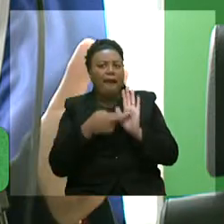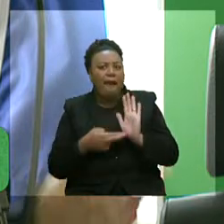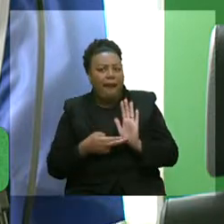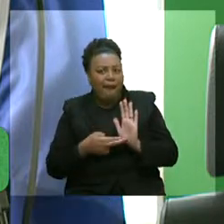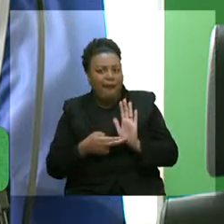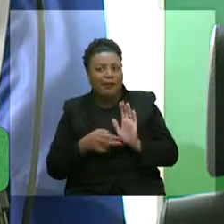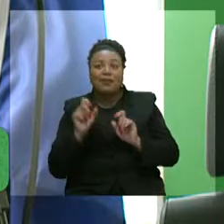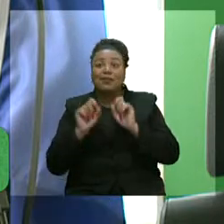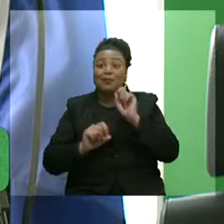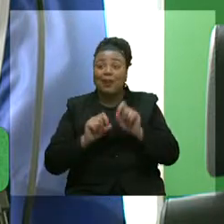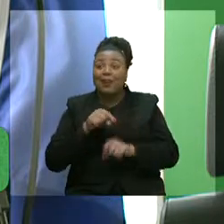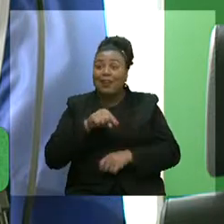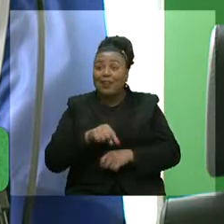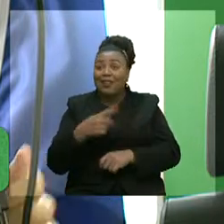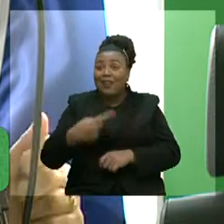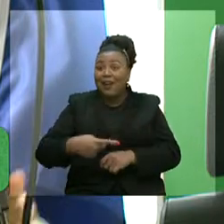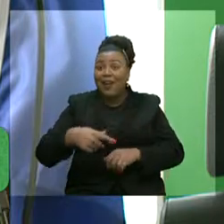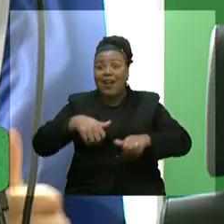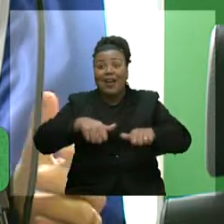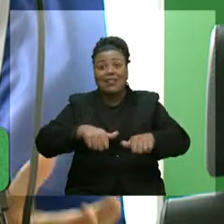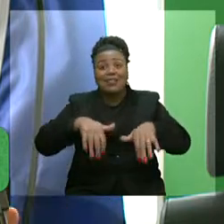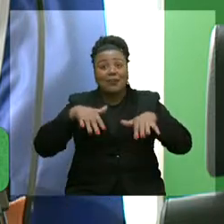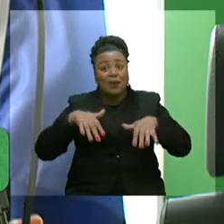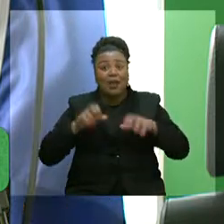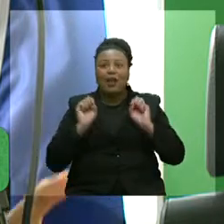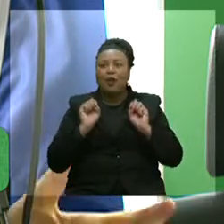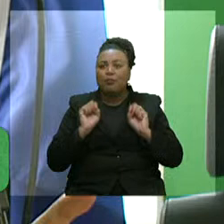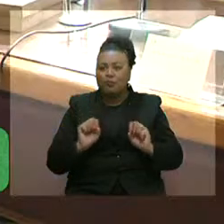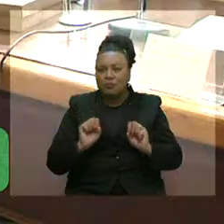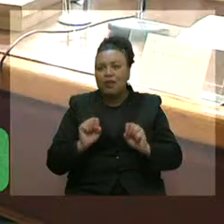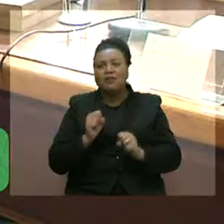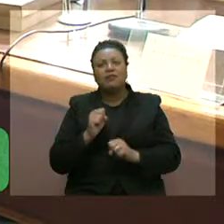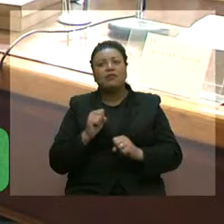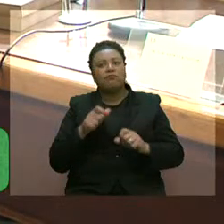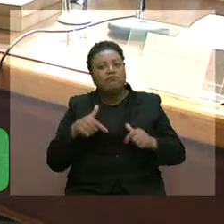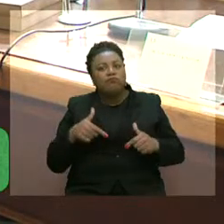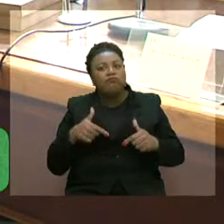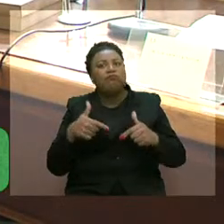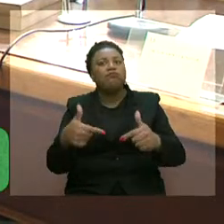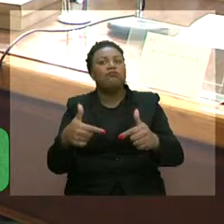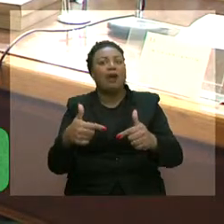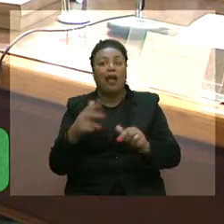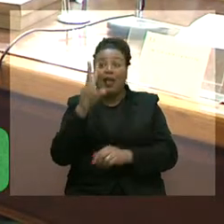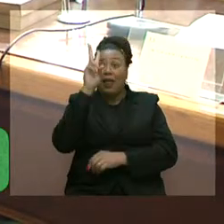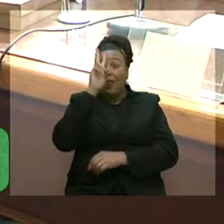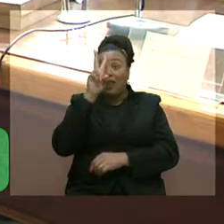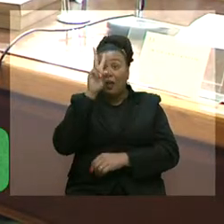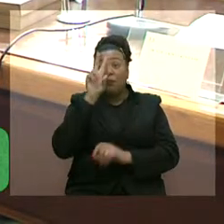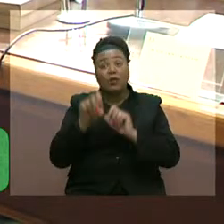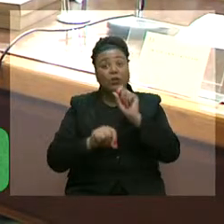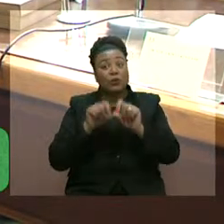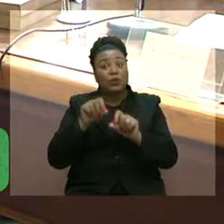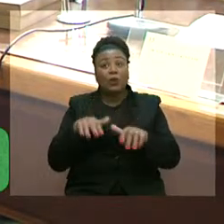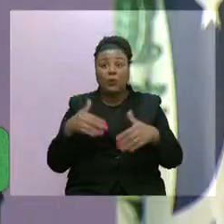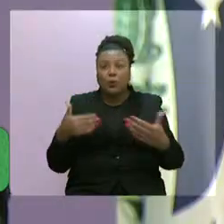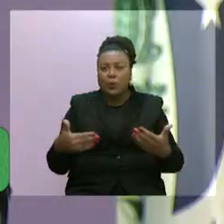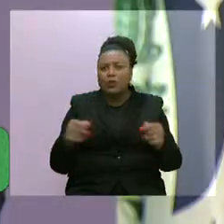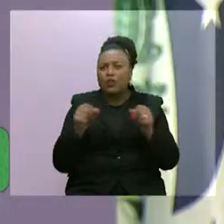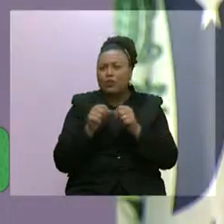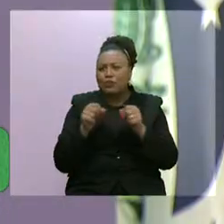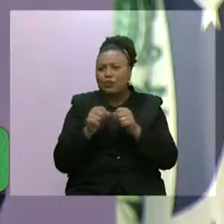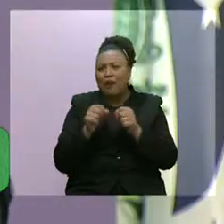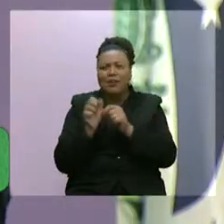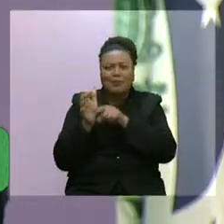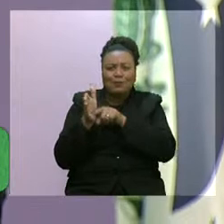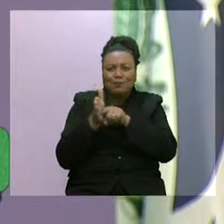regras, para que a Casa Legislativa pudesse agir. Lembrando que quando a gente faz esse tipo